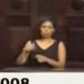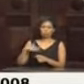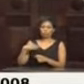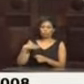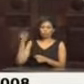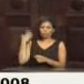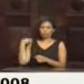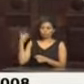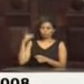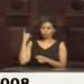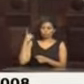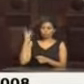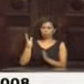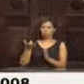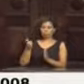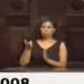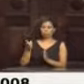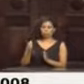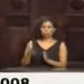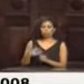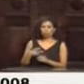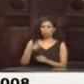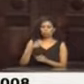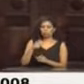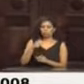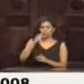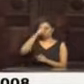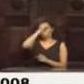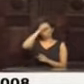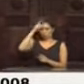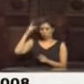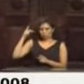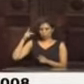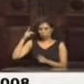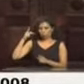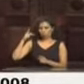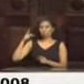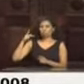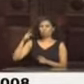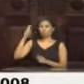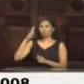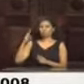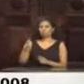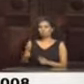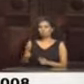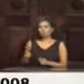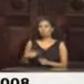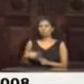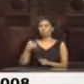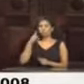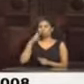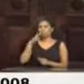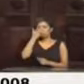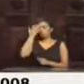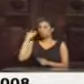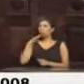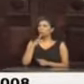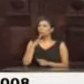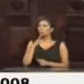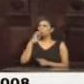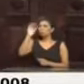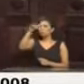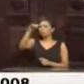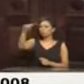Frio, presidente da Câmara por 2 vezes, vice-prefeito, e sei dos anseios daquela população.